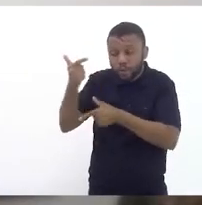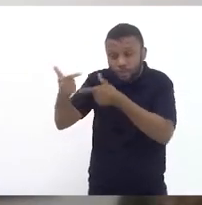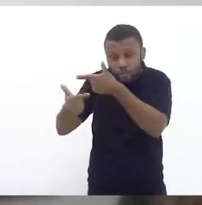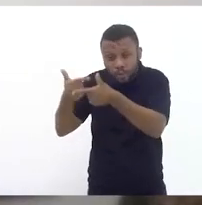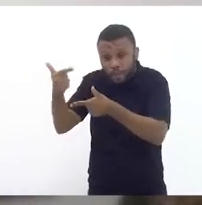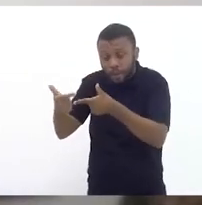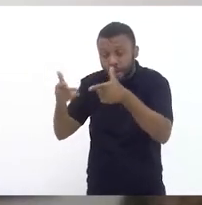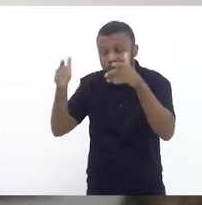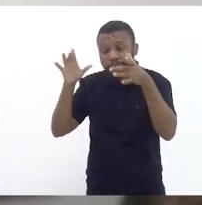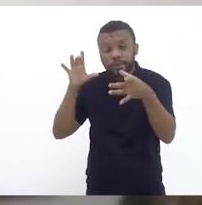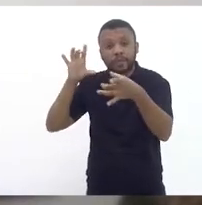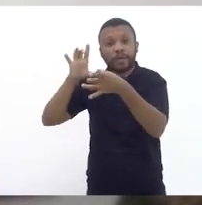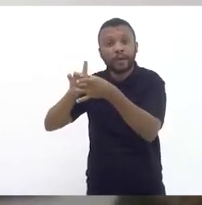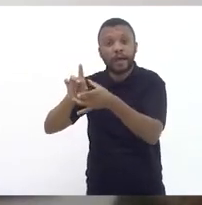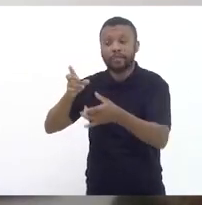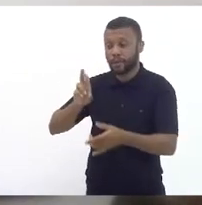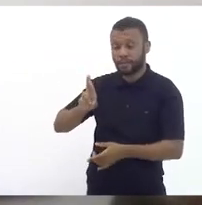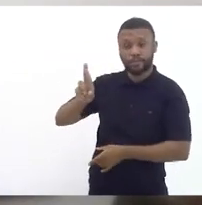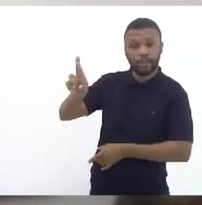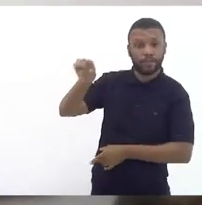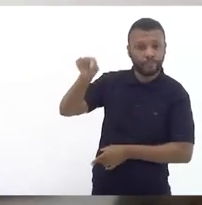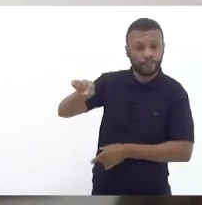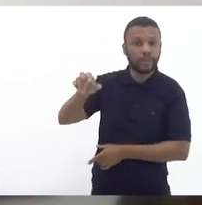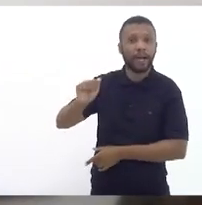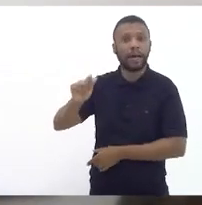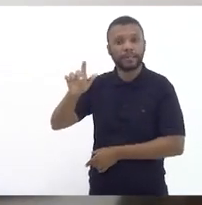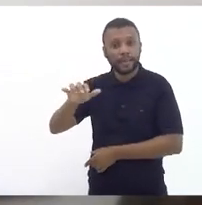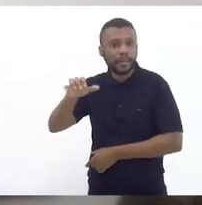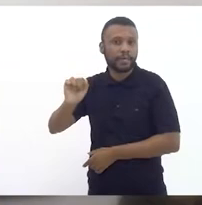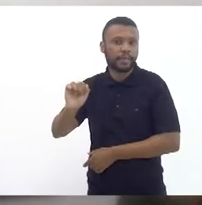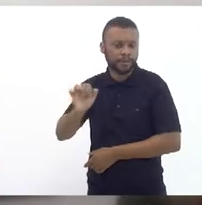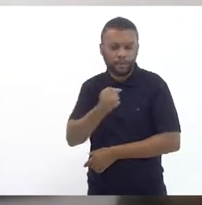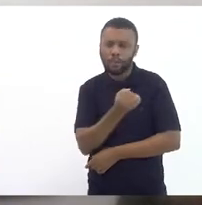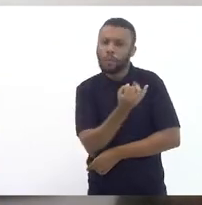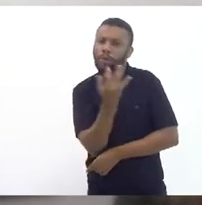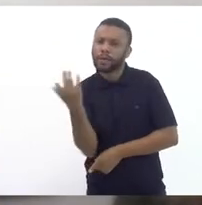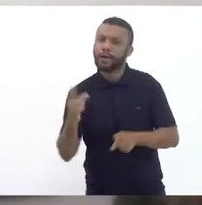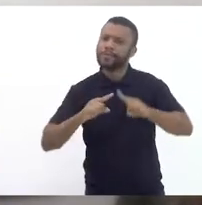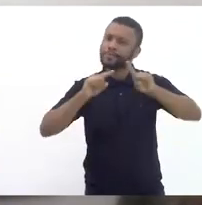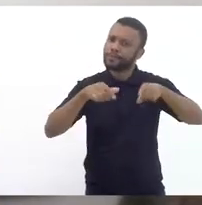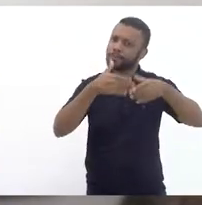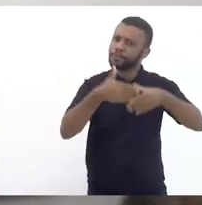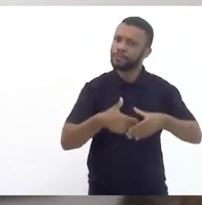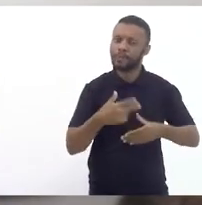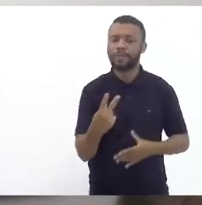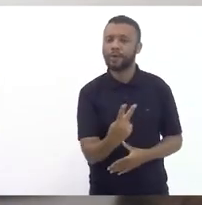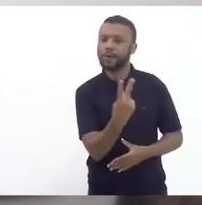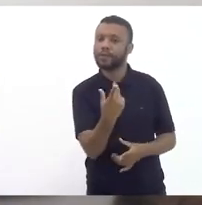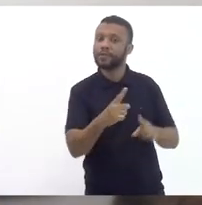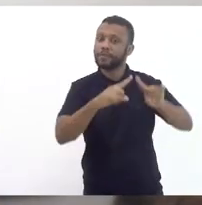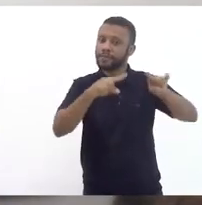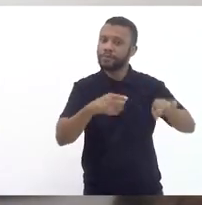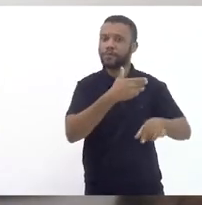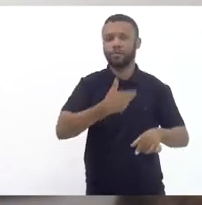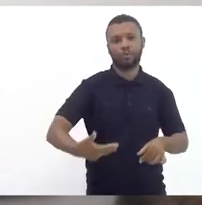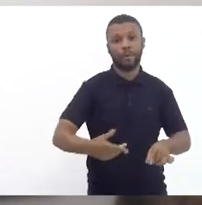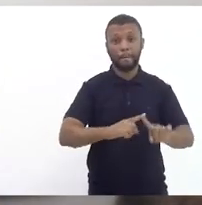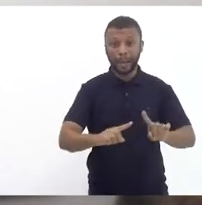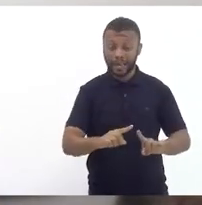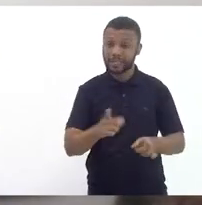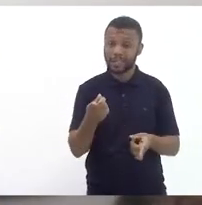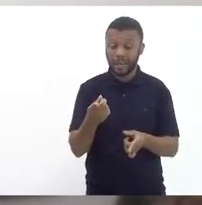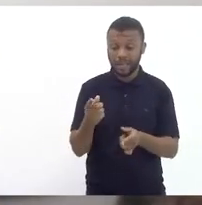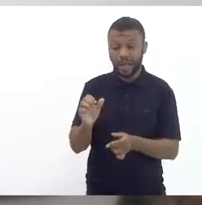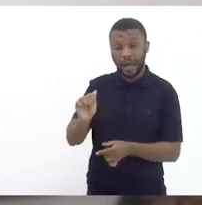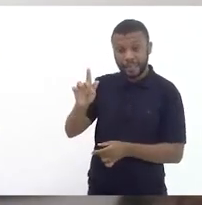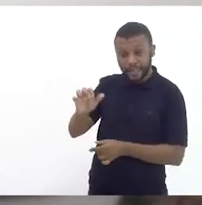qualidade. Vamos aumentar o número de servidores? Claro que sim, eu sou servidora pública, eu valorizo o serviço público, mas não é por isso que a agência não está